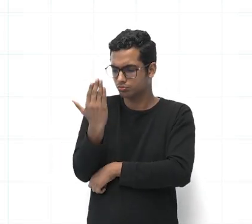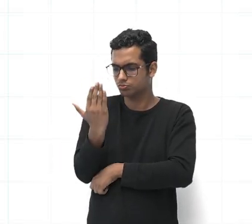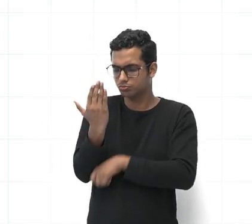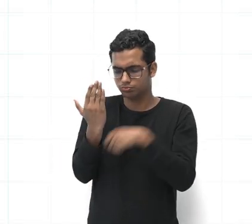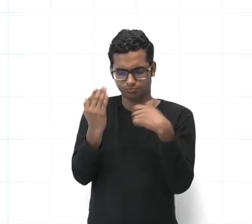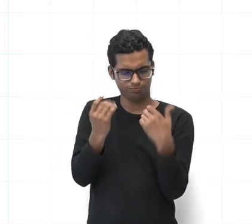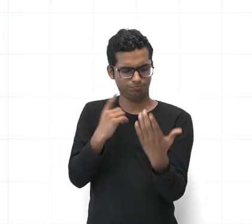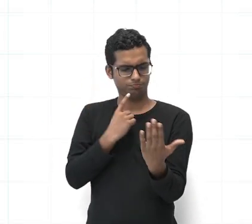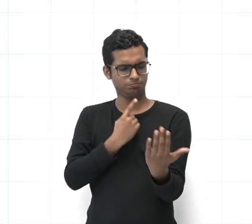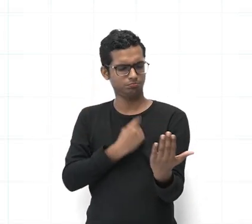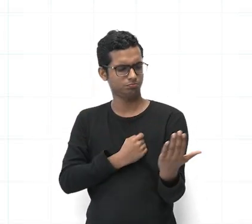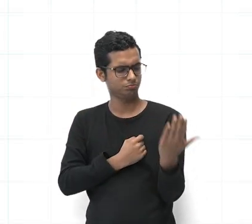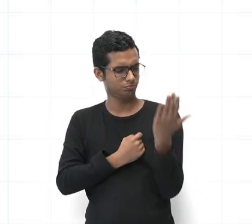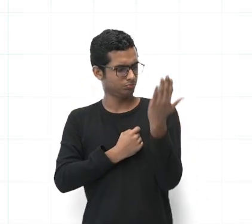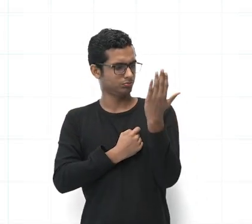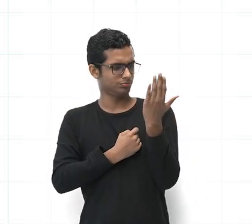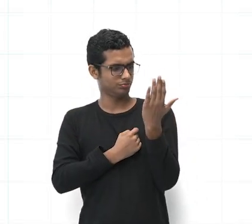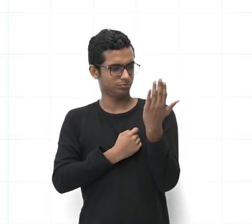dificuldade de